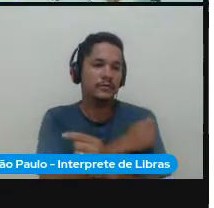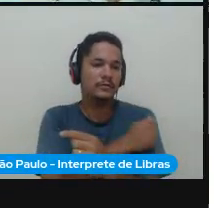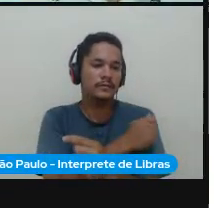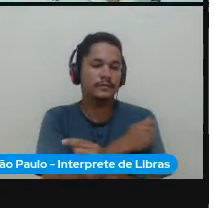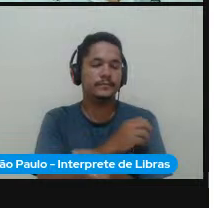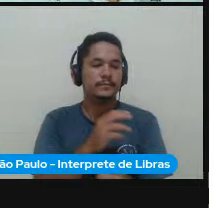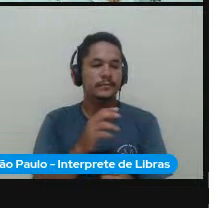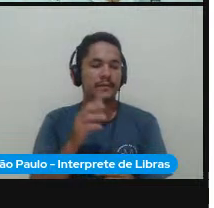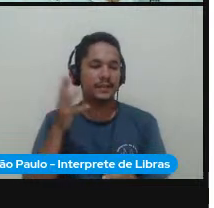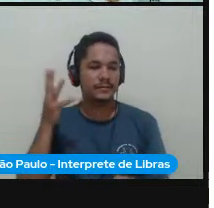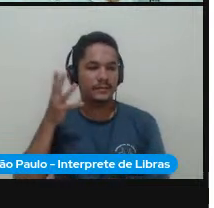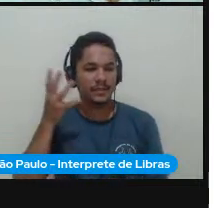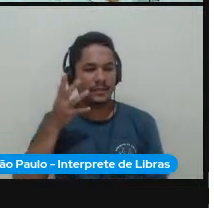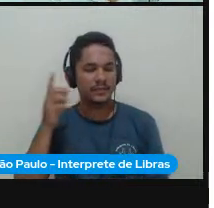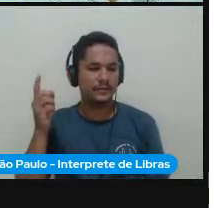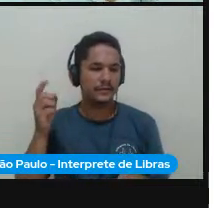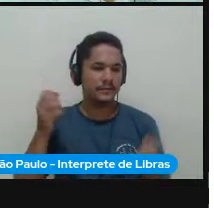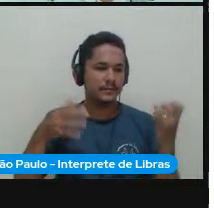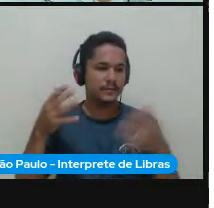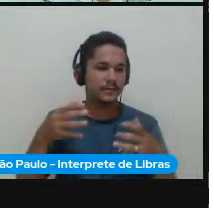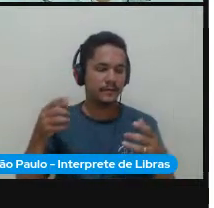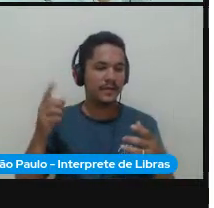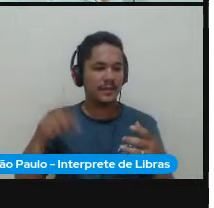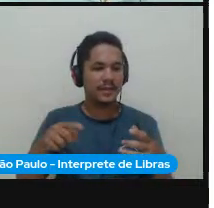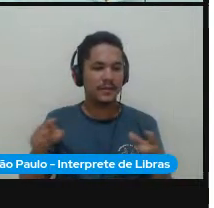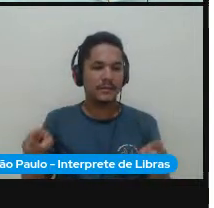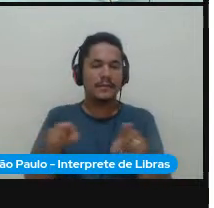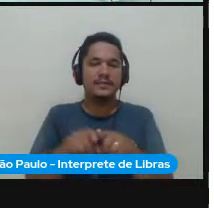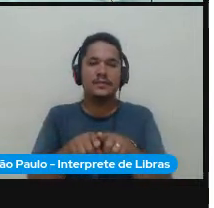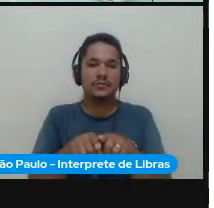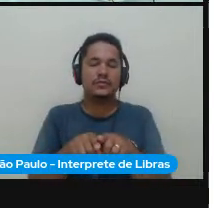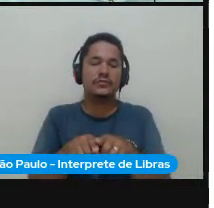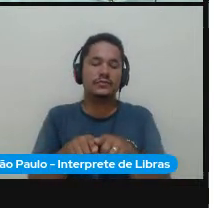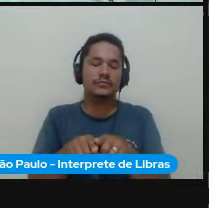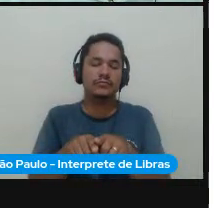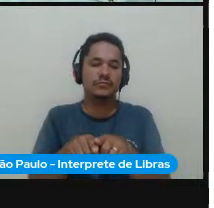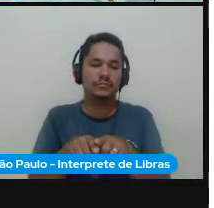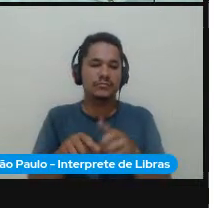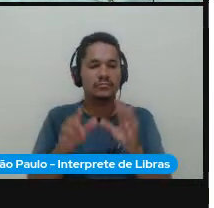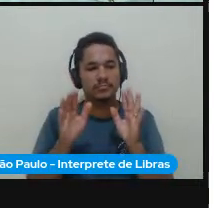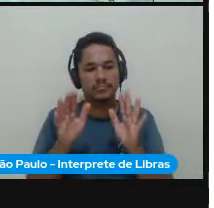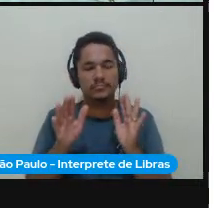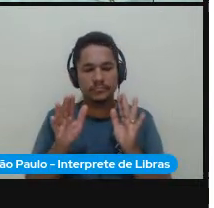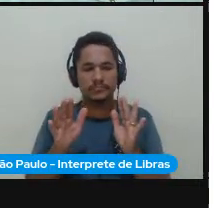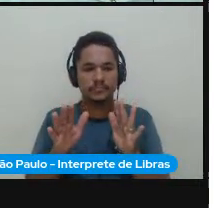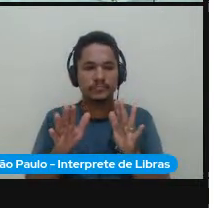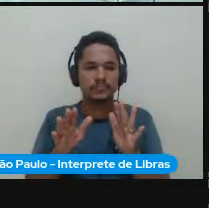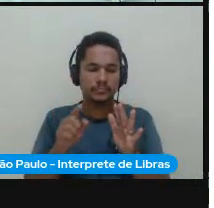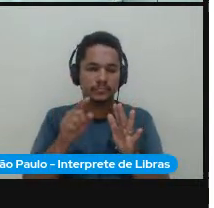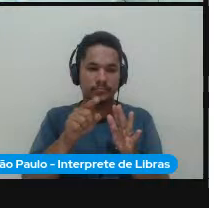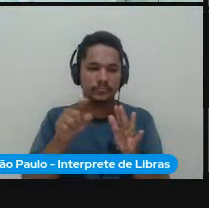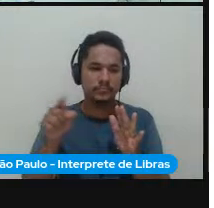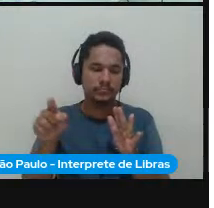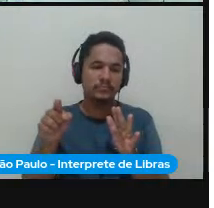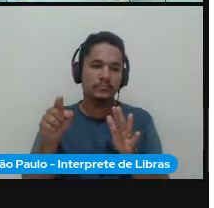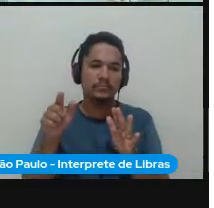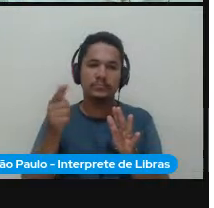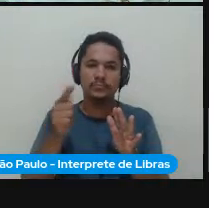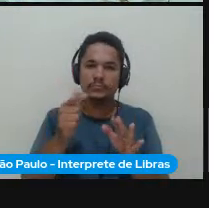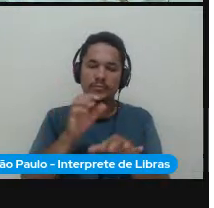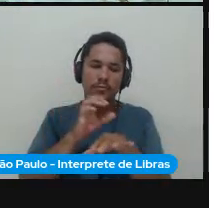pelos parceiros, que falei aqui inicialmente, Gabriel. Entretanto, vocês não terão